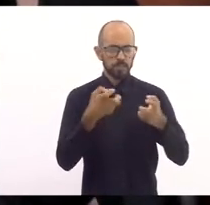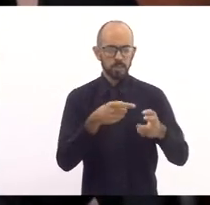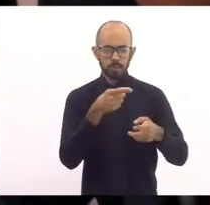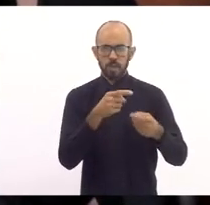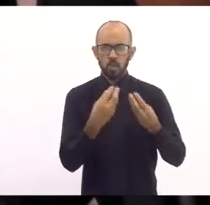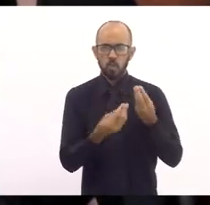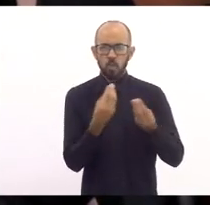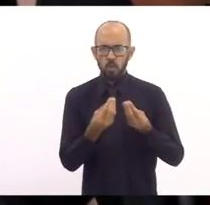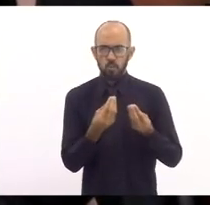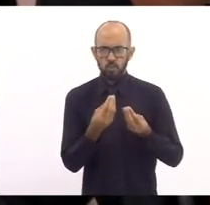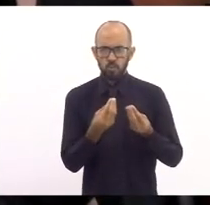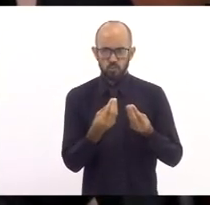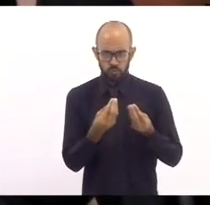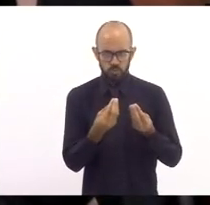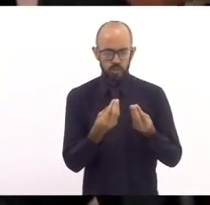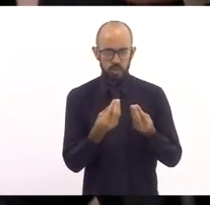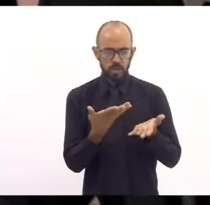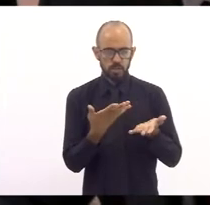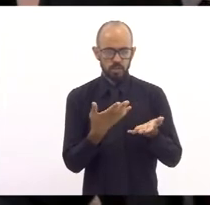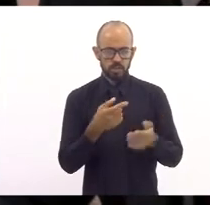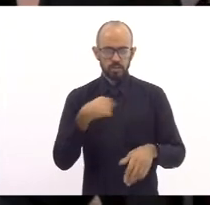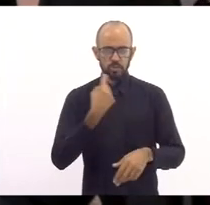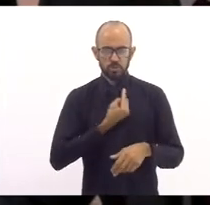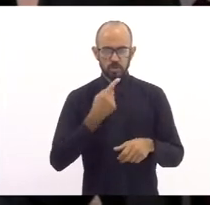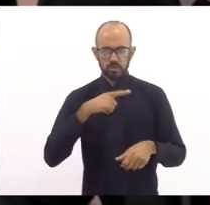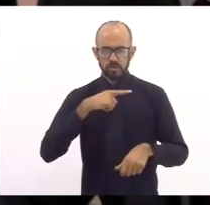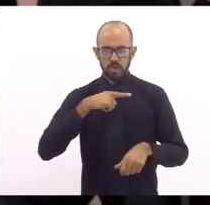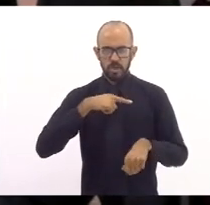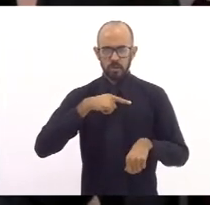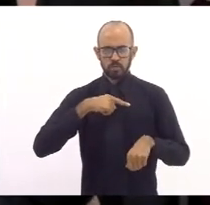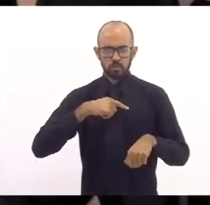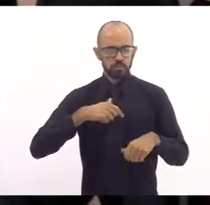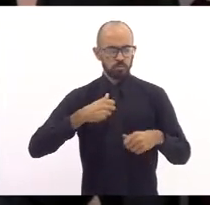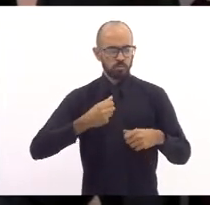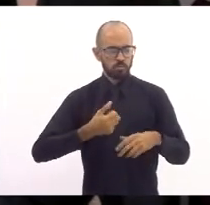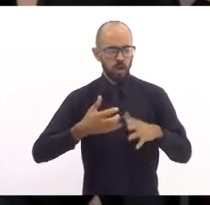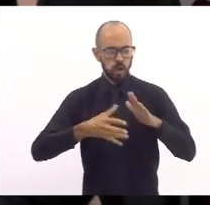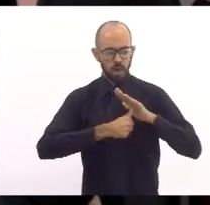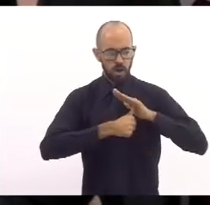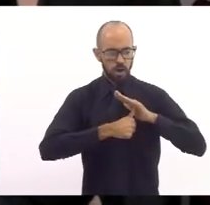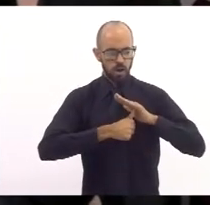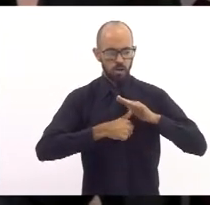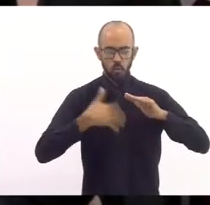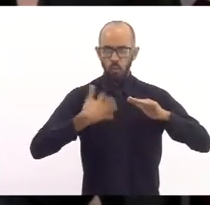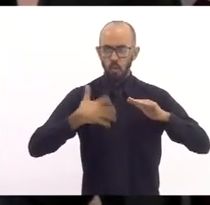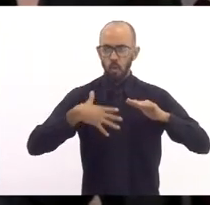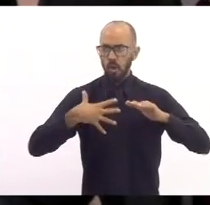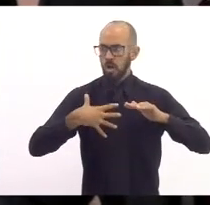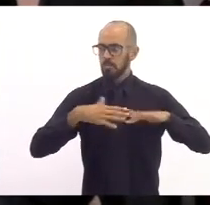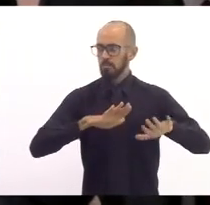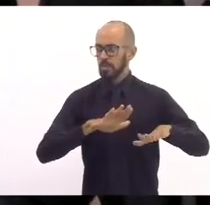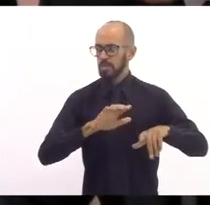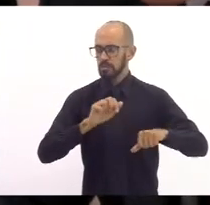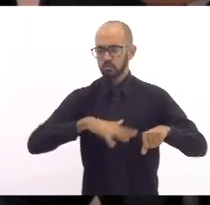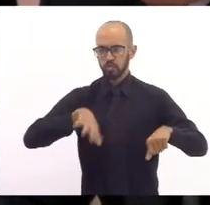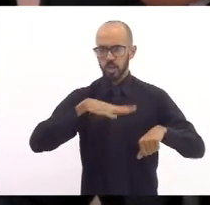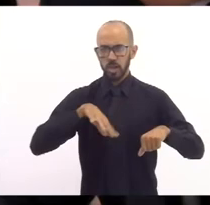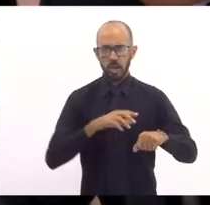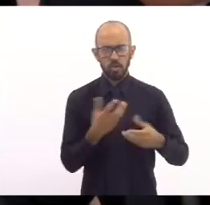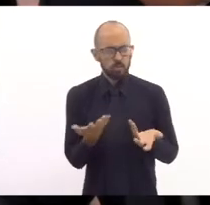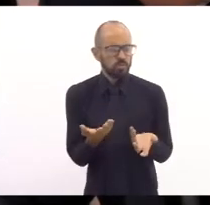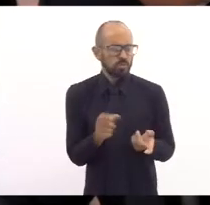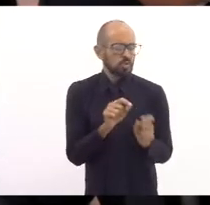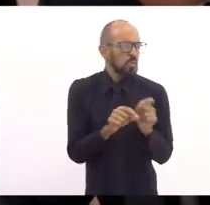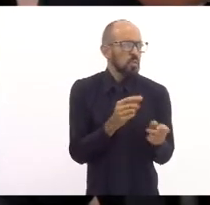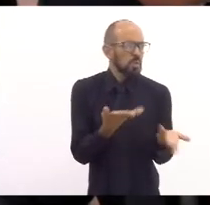a entender como é que a gente tem um número tão alto, furto de cabos, e um número de ocorrências tão alto, de maneira geral. Qual é que decorre do